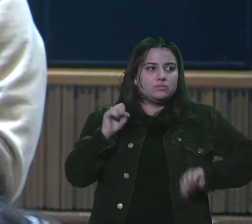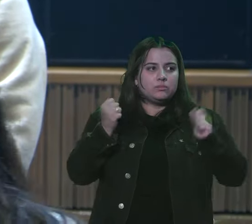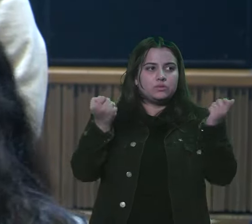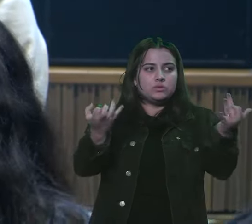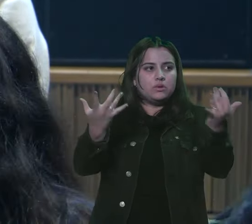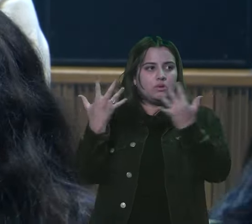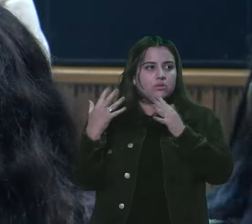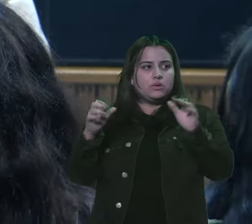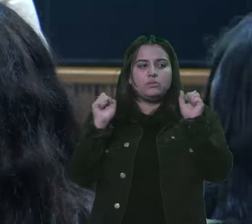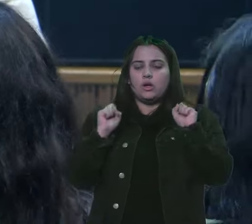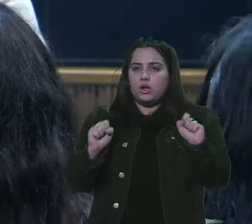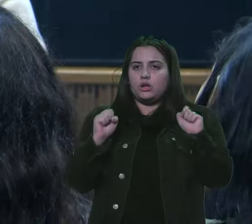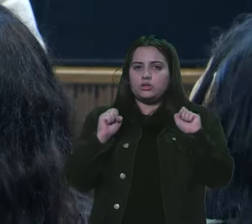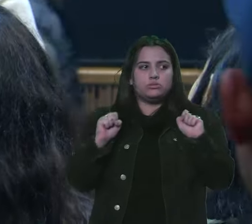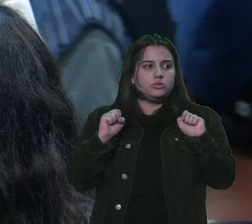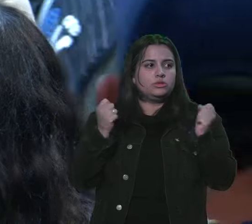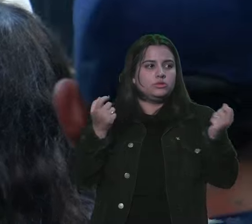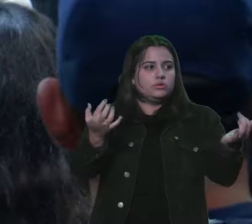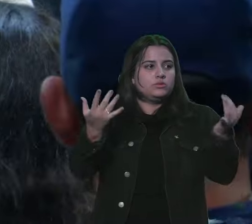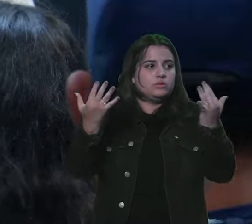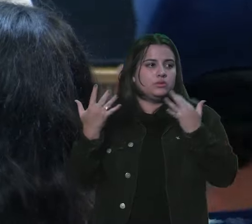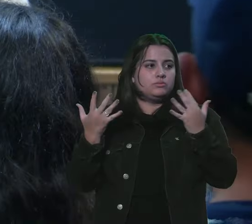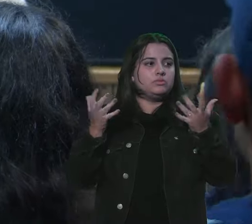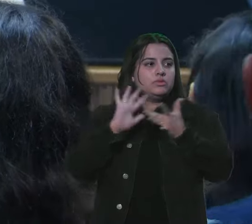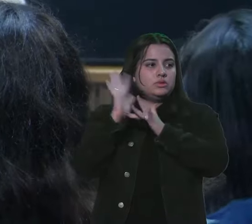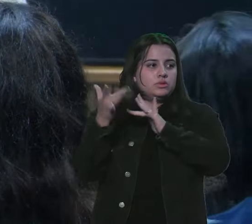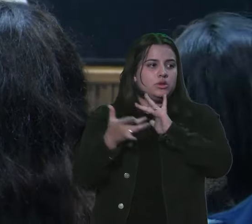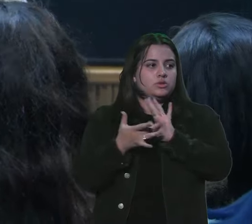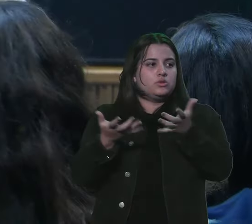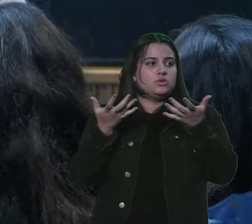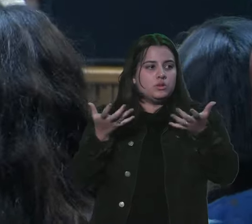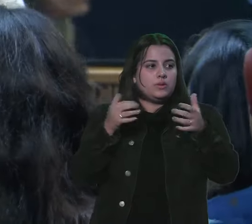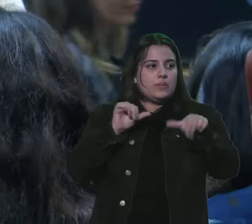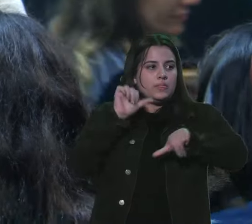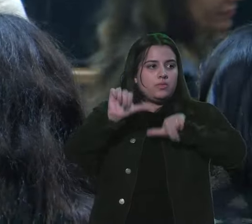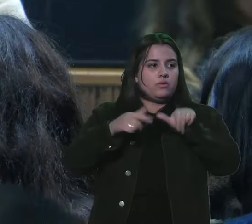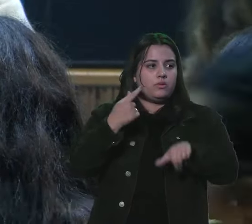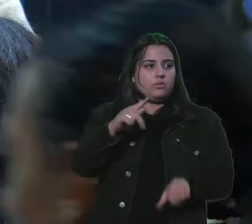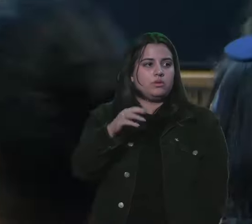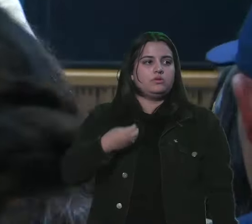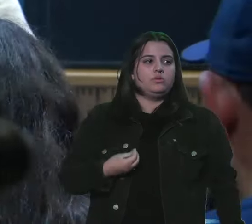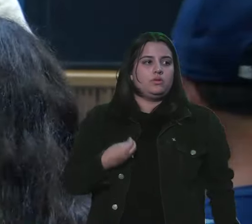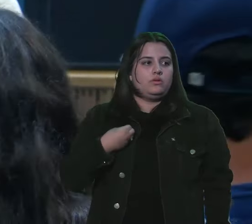venha. Jesus quer transformar a sua vida.